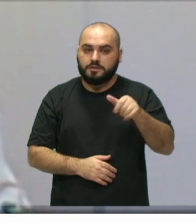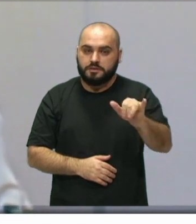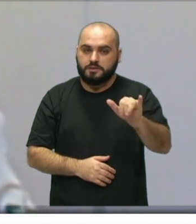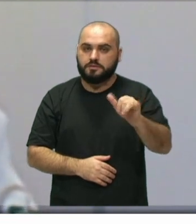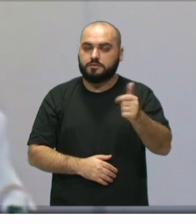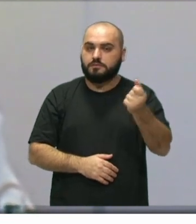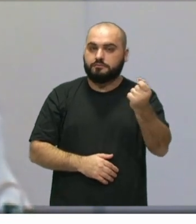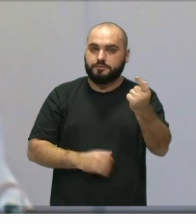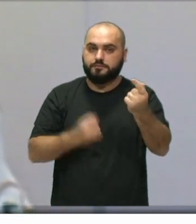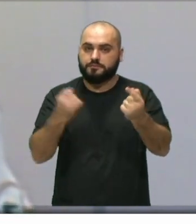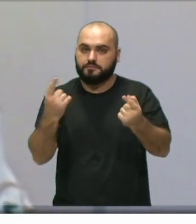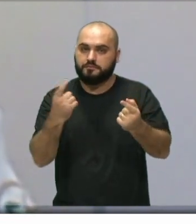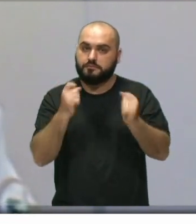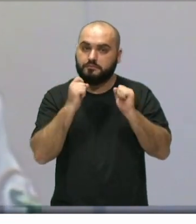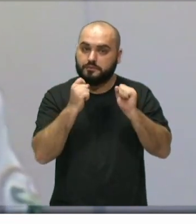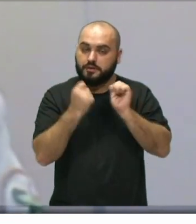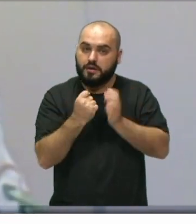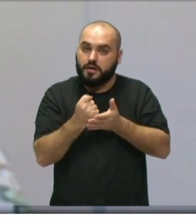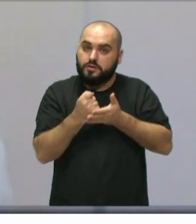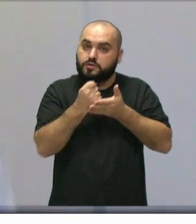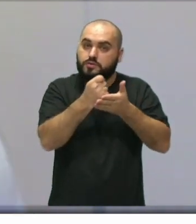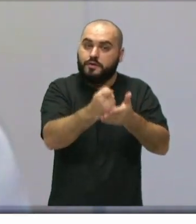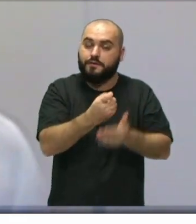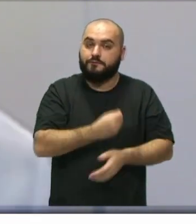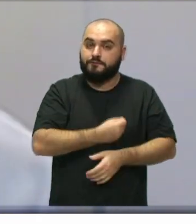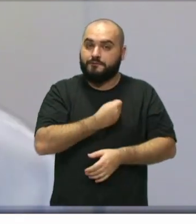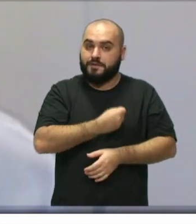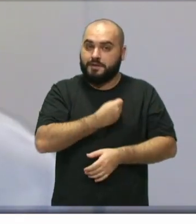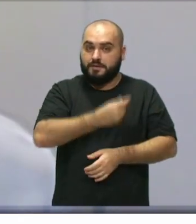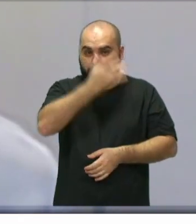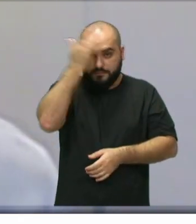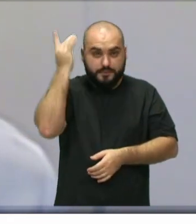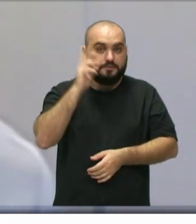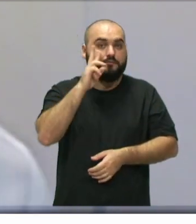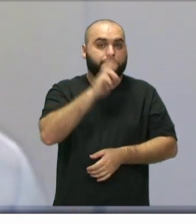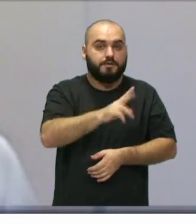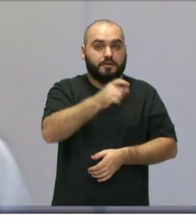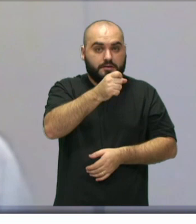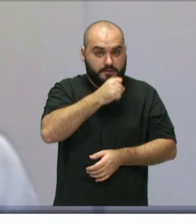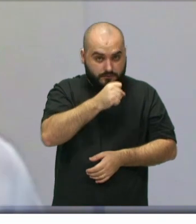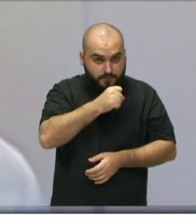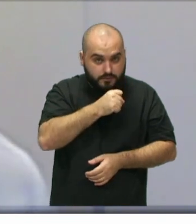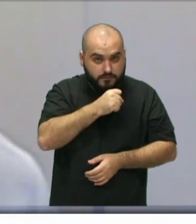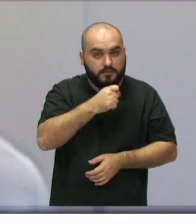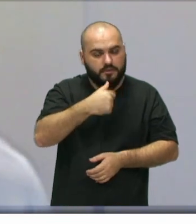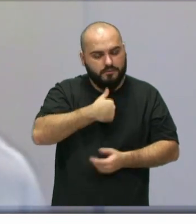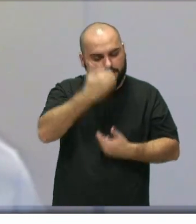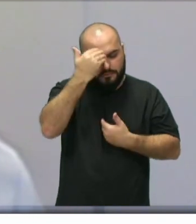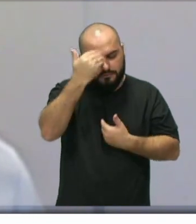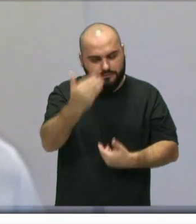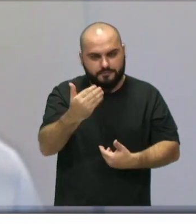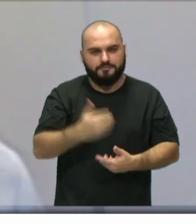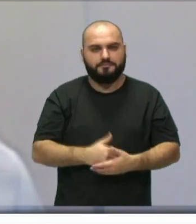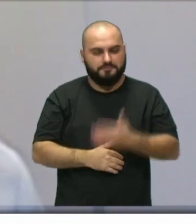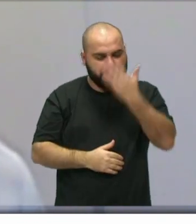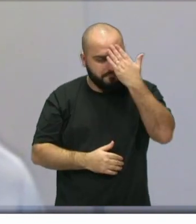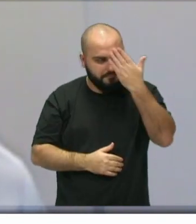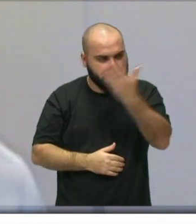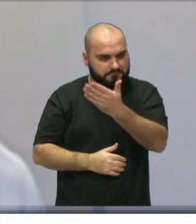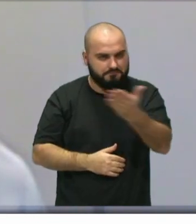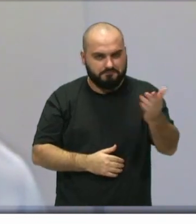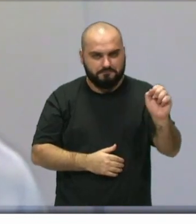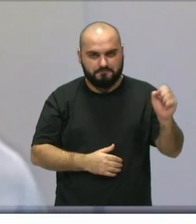nós pudermos contribuir com a vida das pessoas que ouvirem essa entrevista, a gente agradece. Tá? Muito obrigada